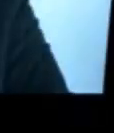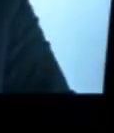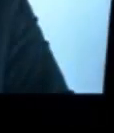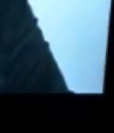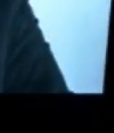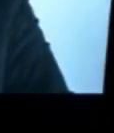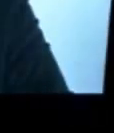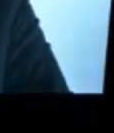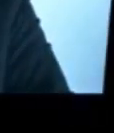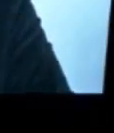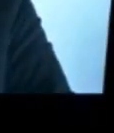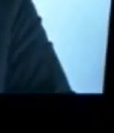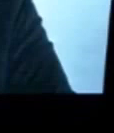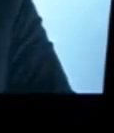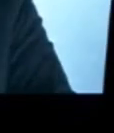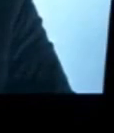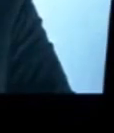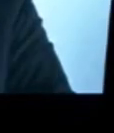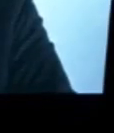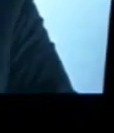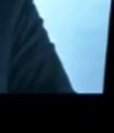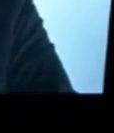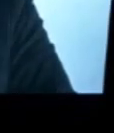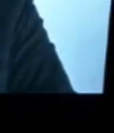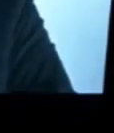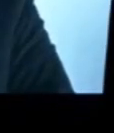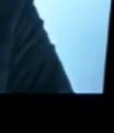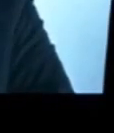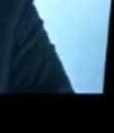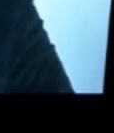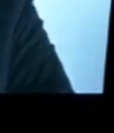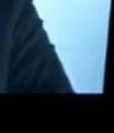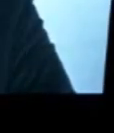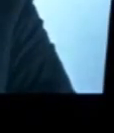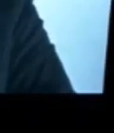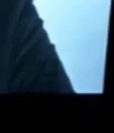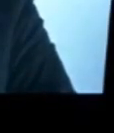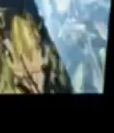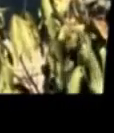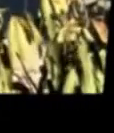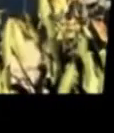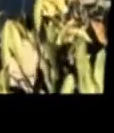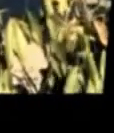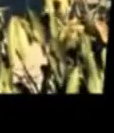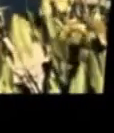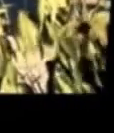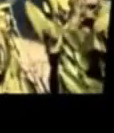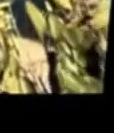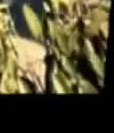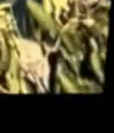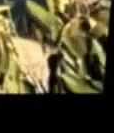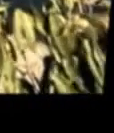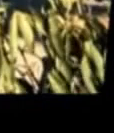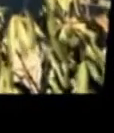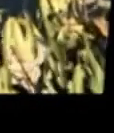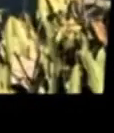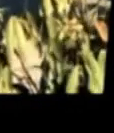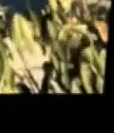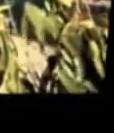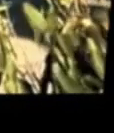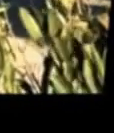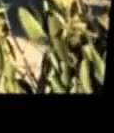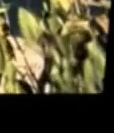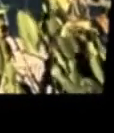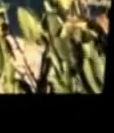Ela tem fluxo direto com a BR-101. Ela sai no município de Maracajá e com proximidade